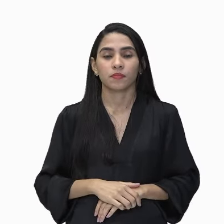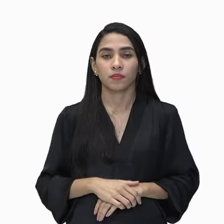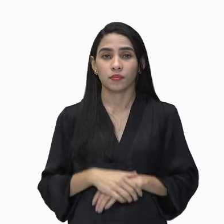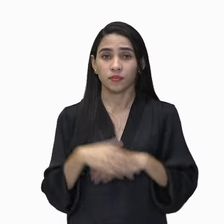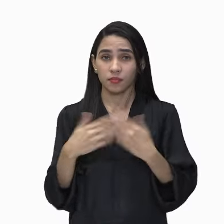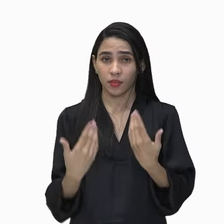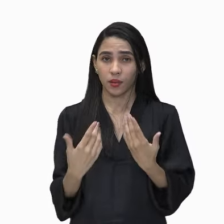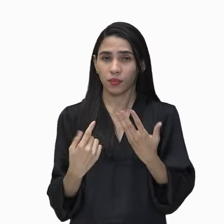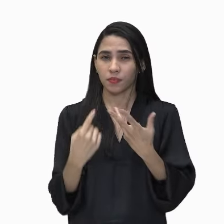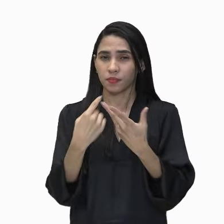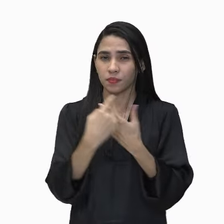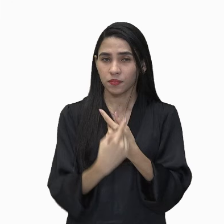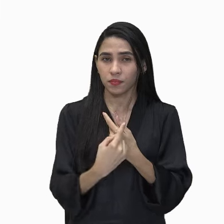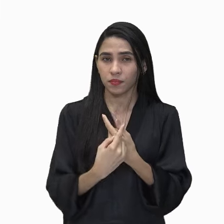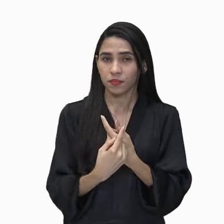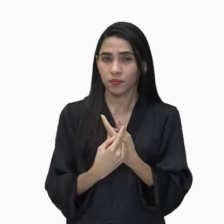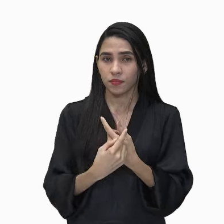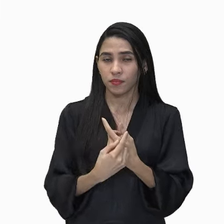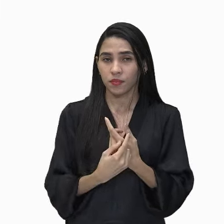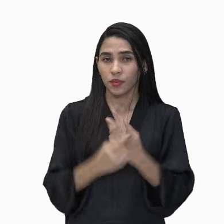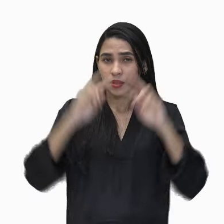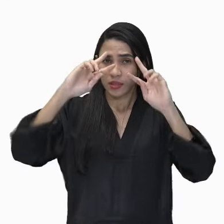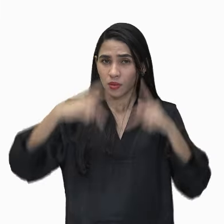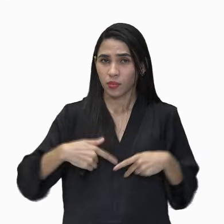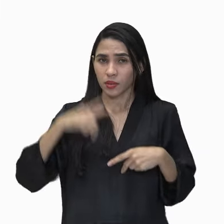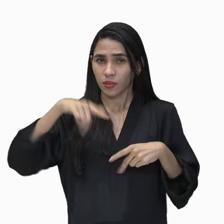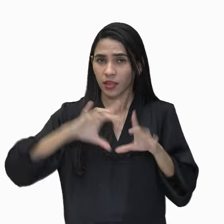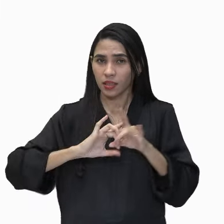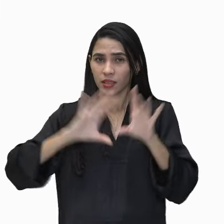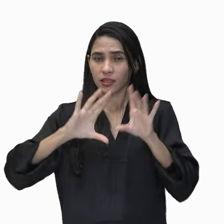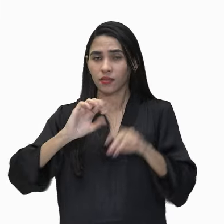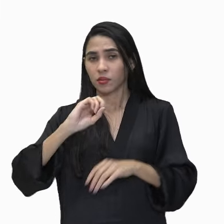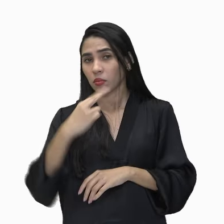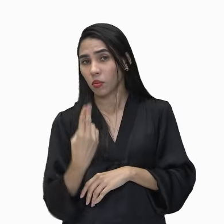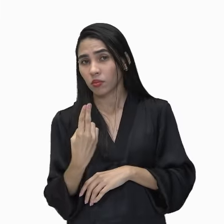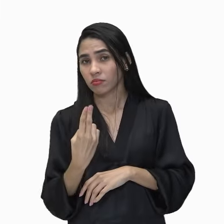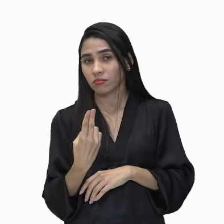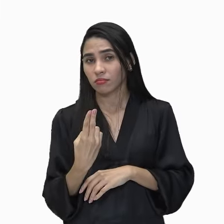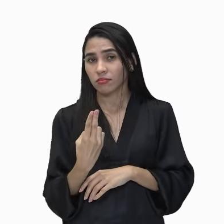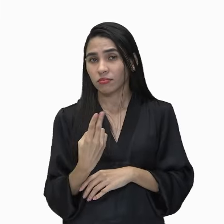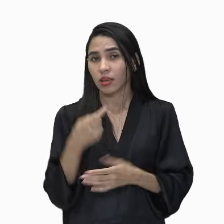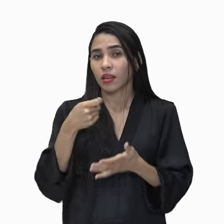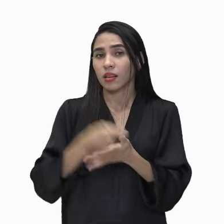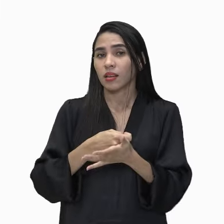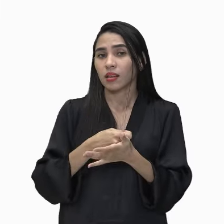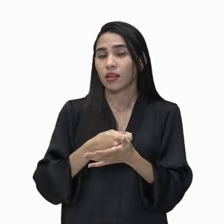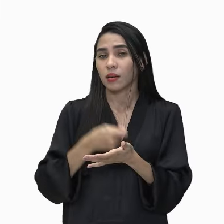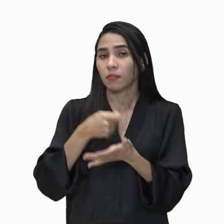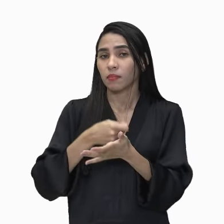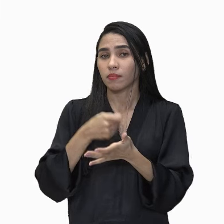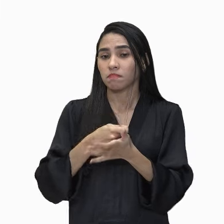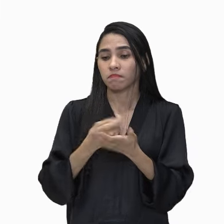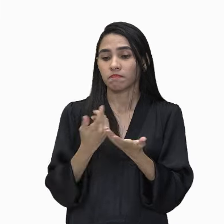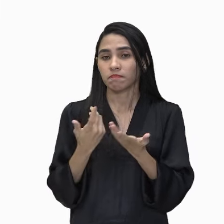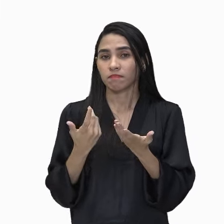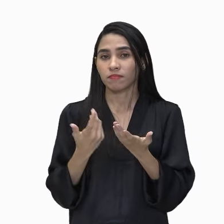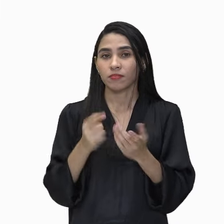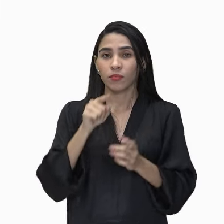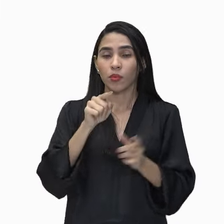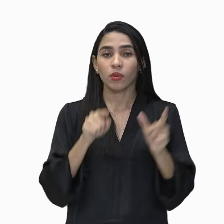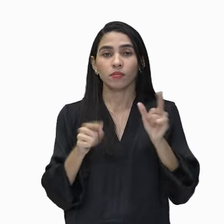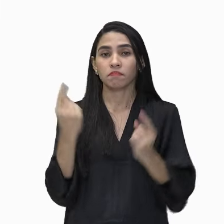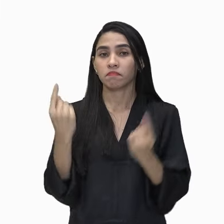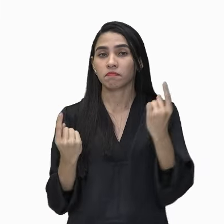tudo isso, o homem é livre ou o homem é determinado? Né? O que vocês acham